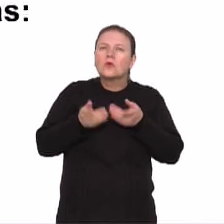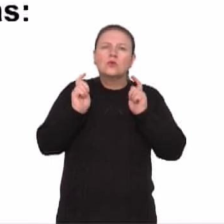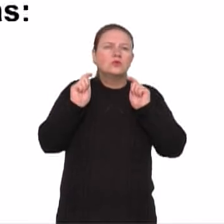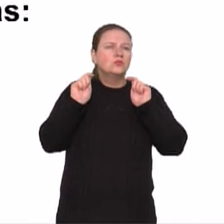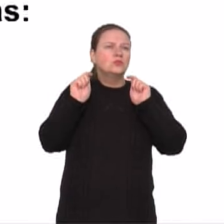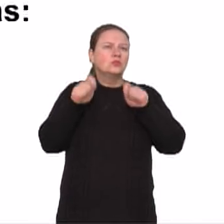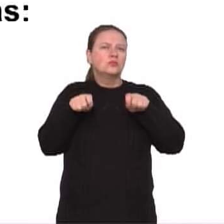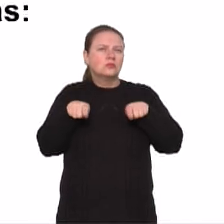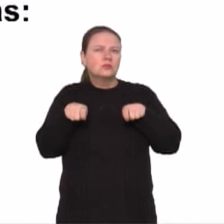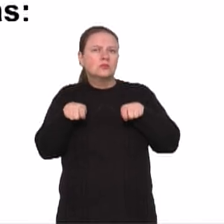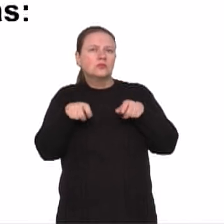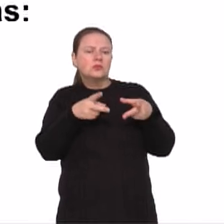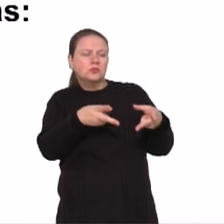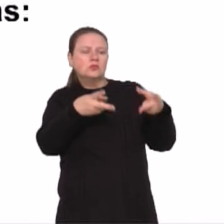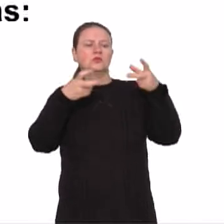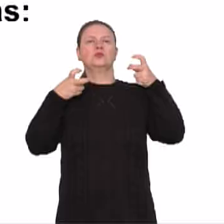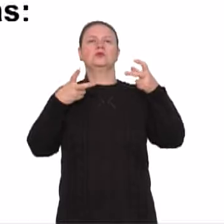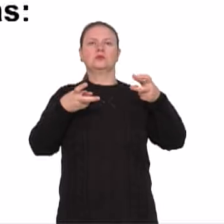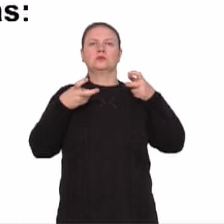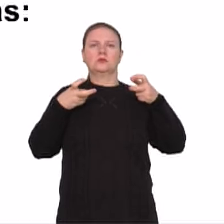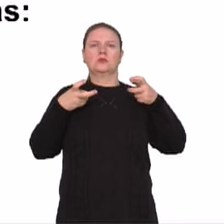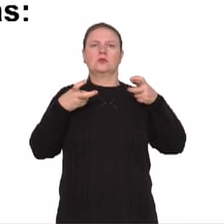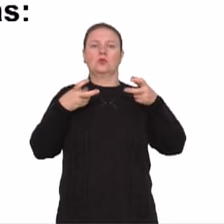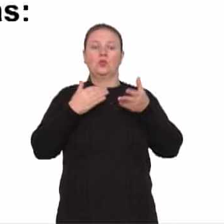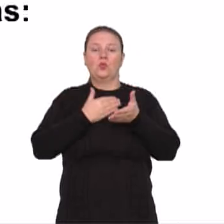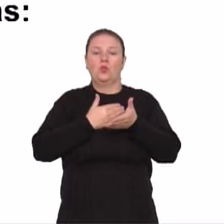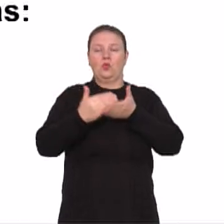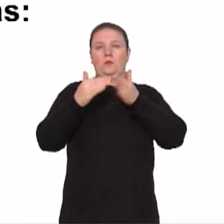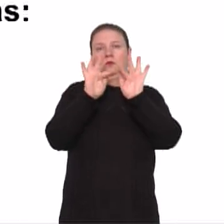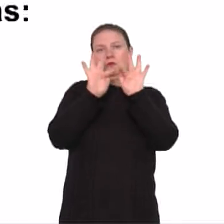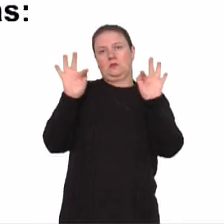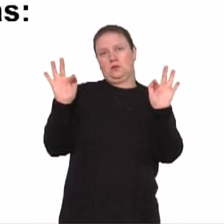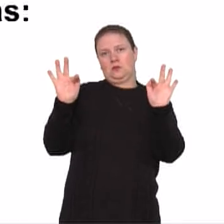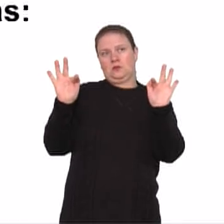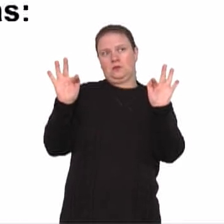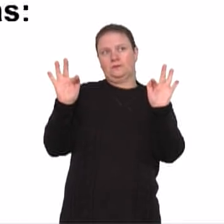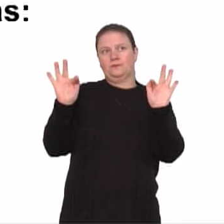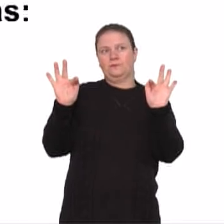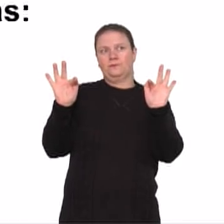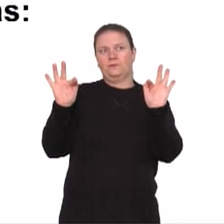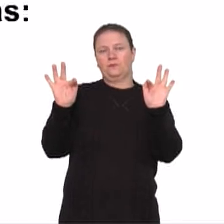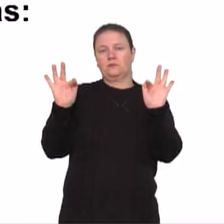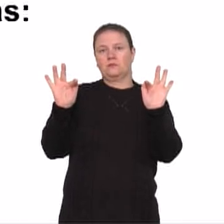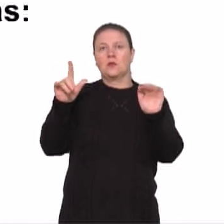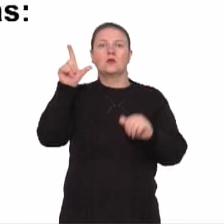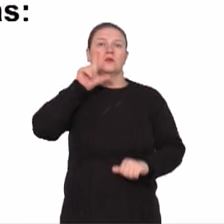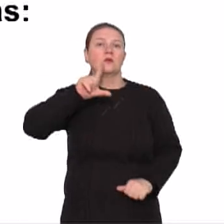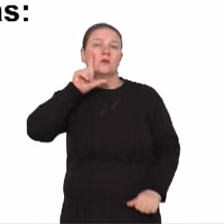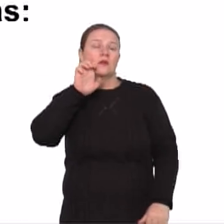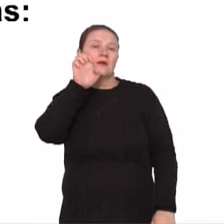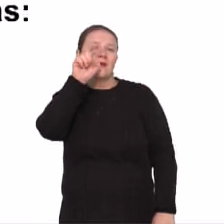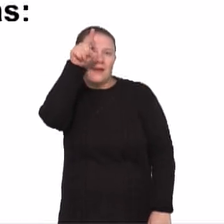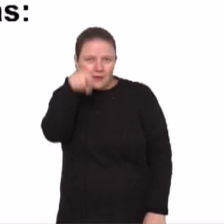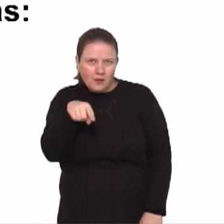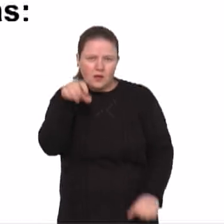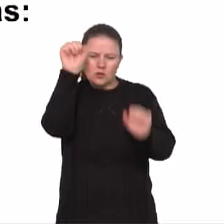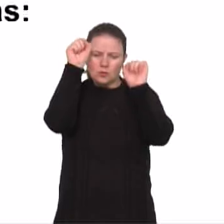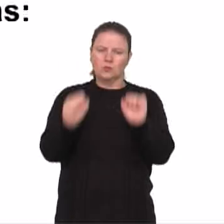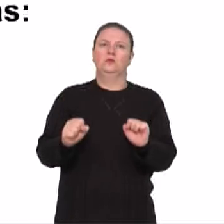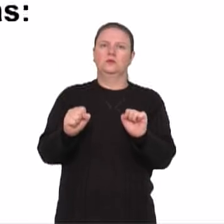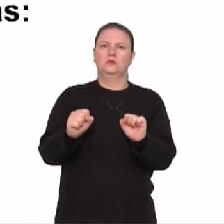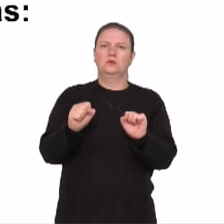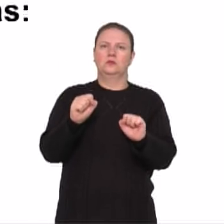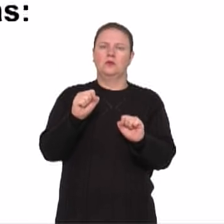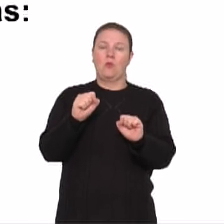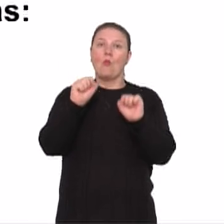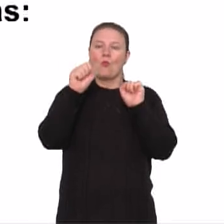com o nome do país já no início da minha frase, que é o segundo exemplo aqui. Estados Unidos é uma potência. Mesmo